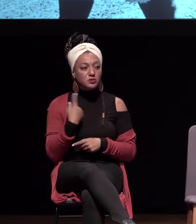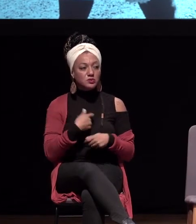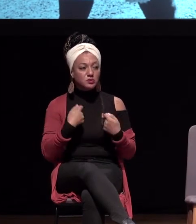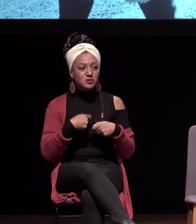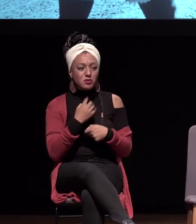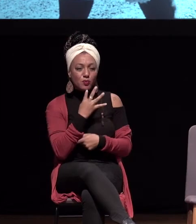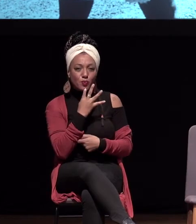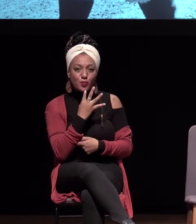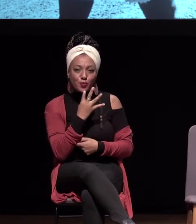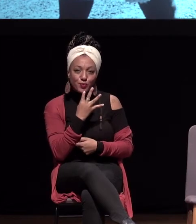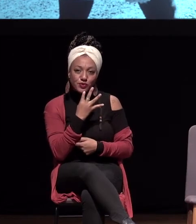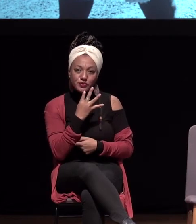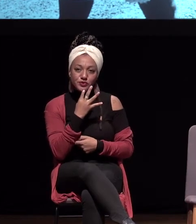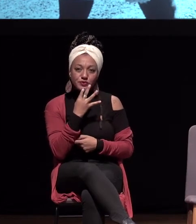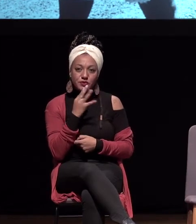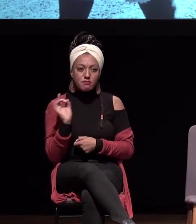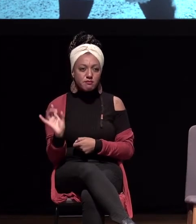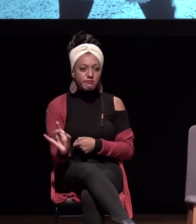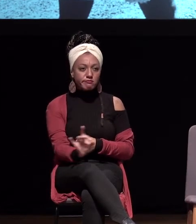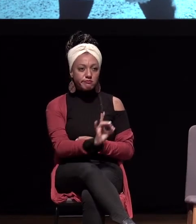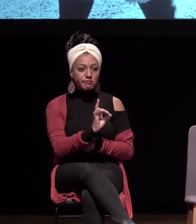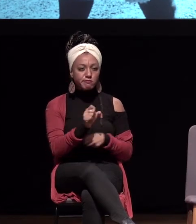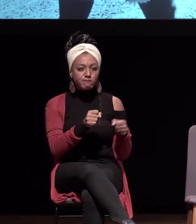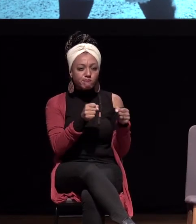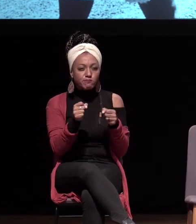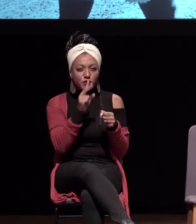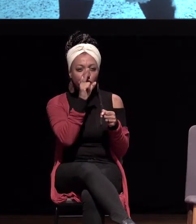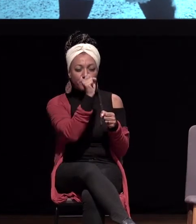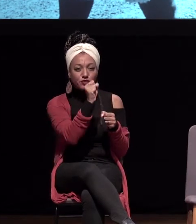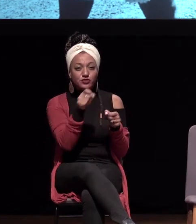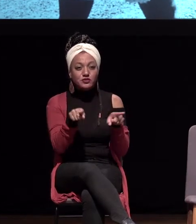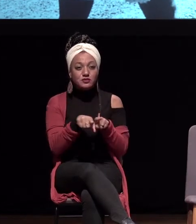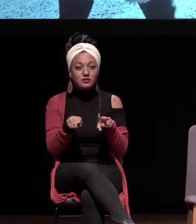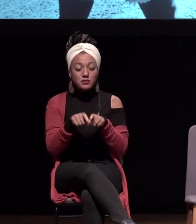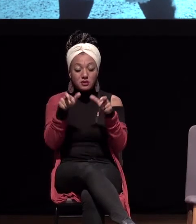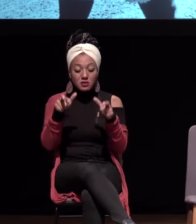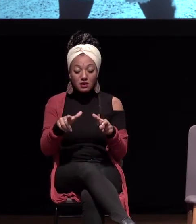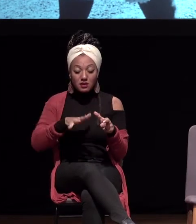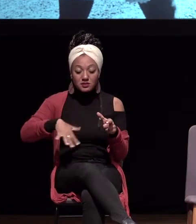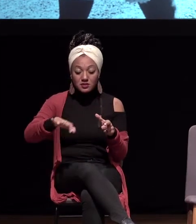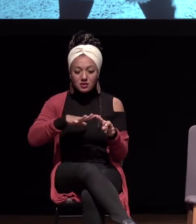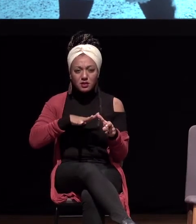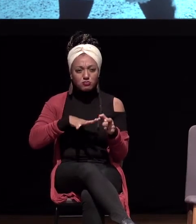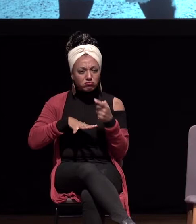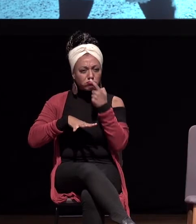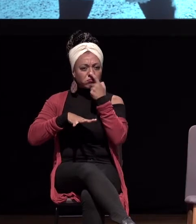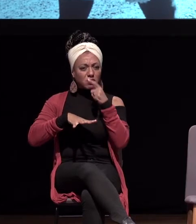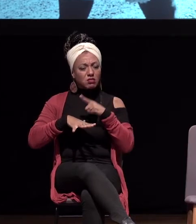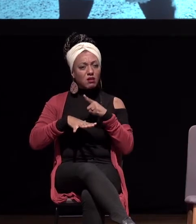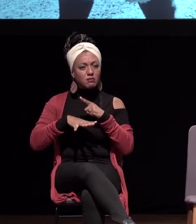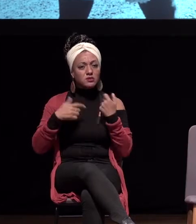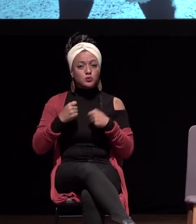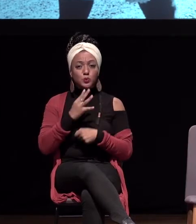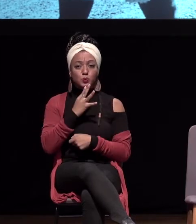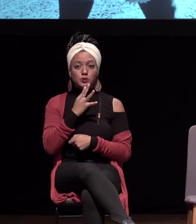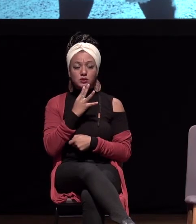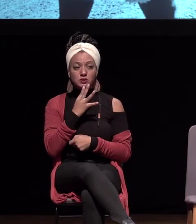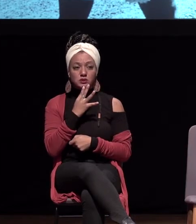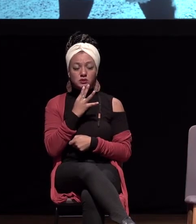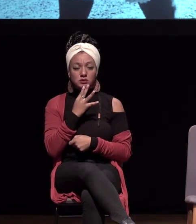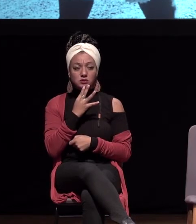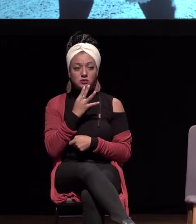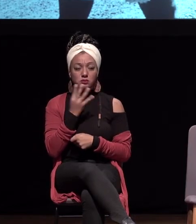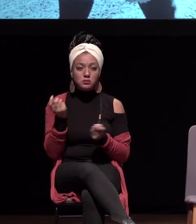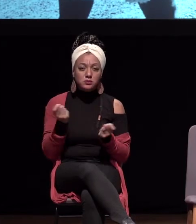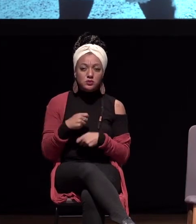reconheça as potências e os lugares de afeto que essa cidade, então, oferece, que a gente possa olhar